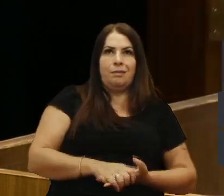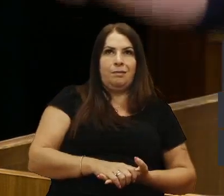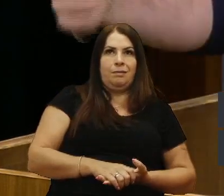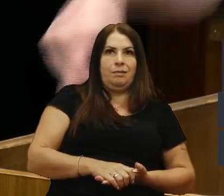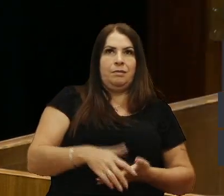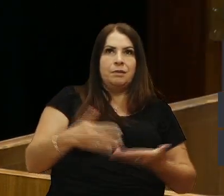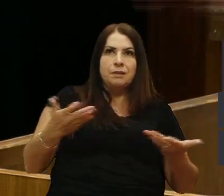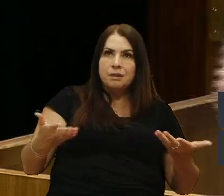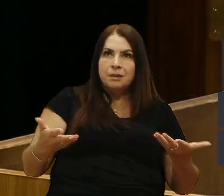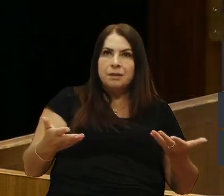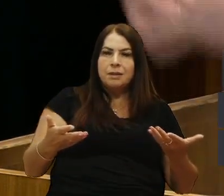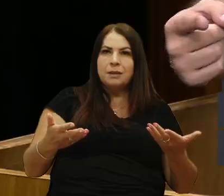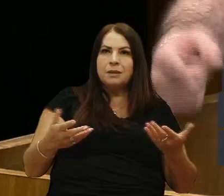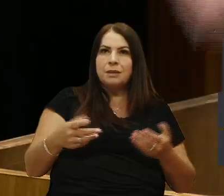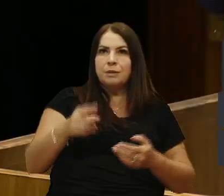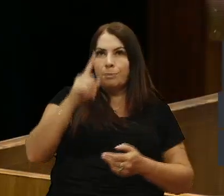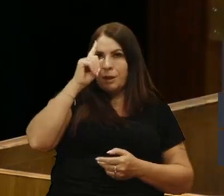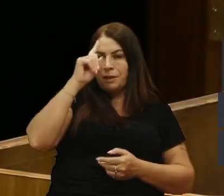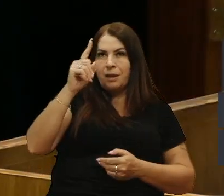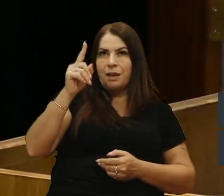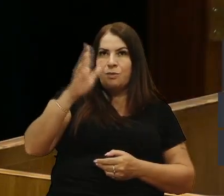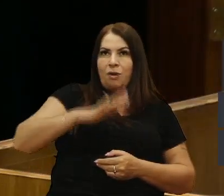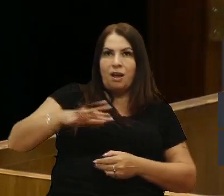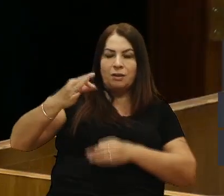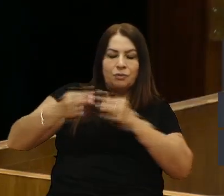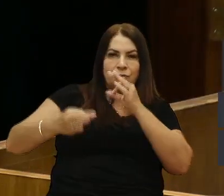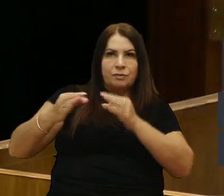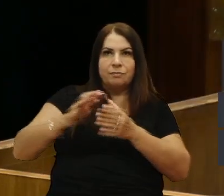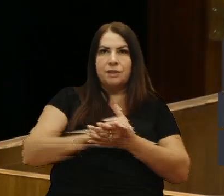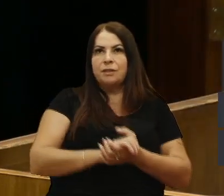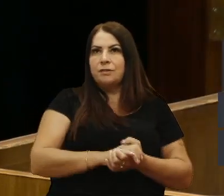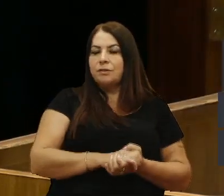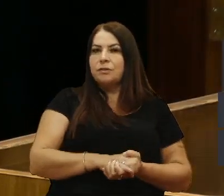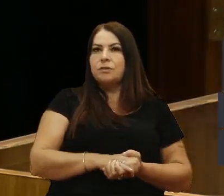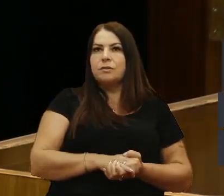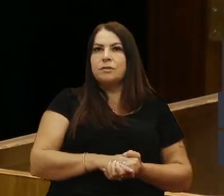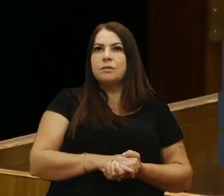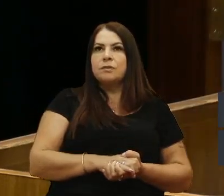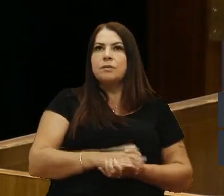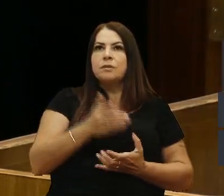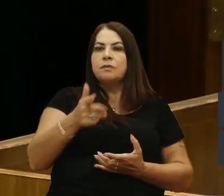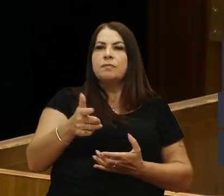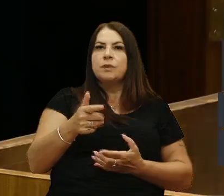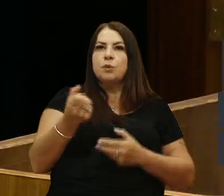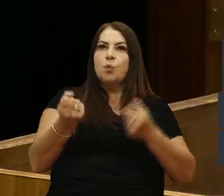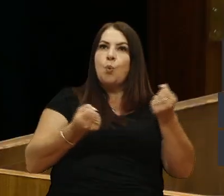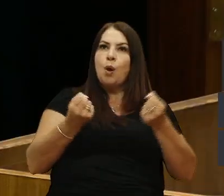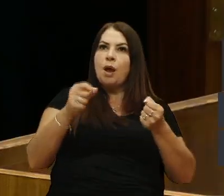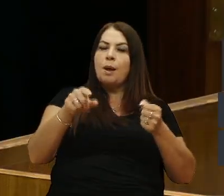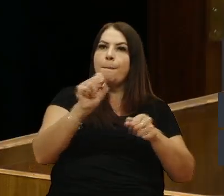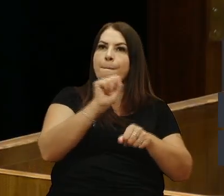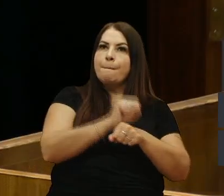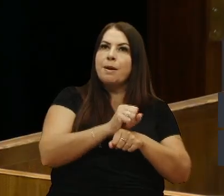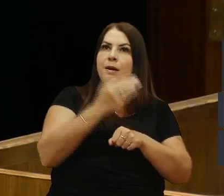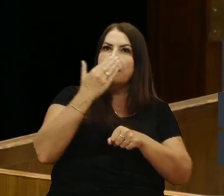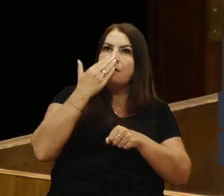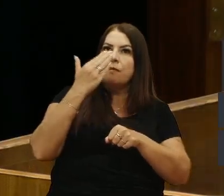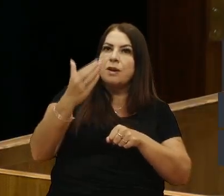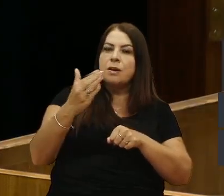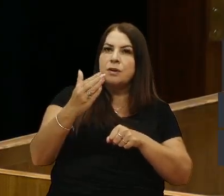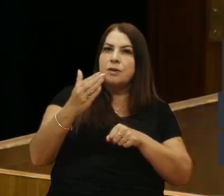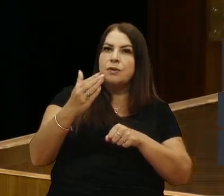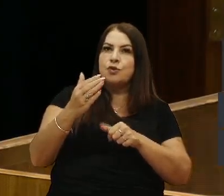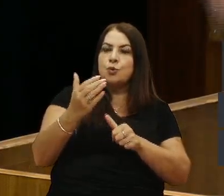Ao ponto de uma ordem judicial também deixar uma viatura parada na frente do